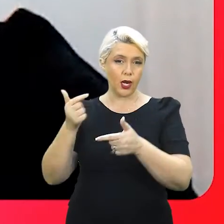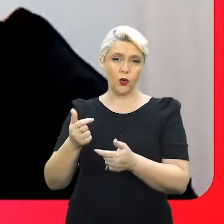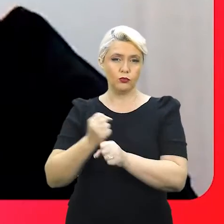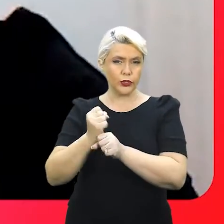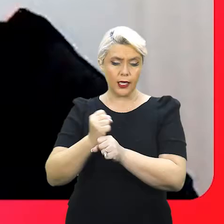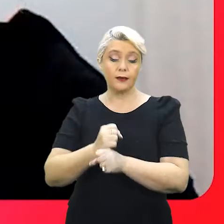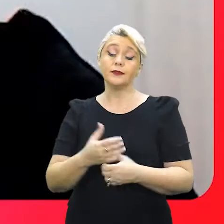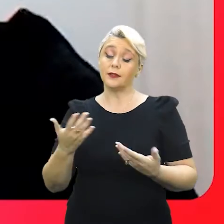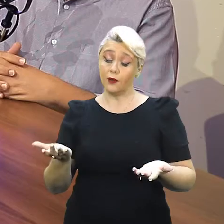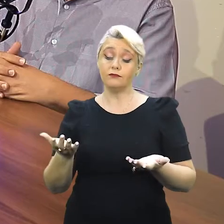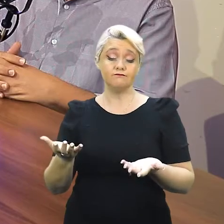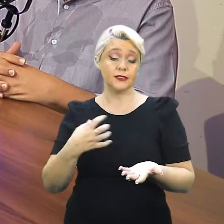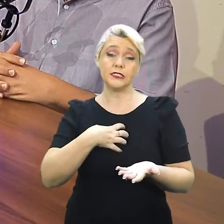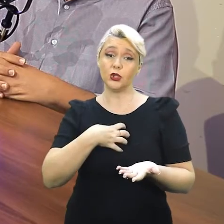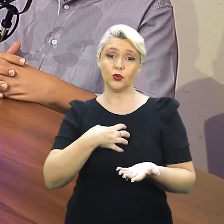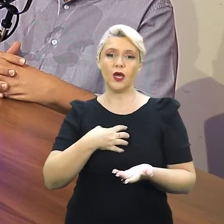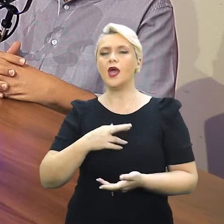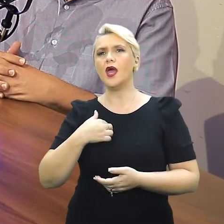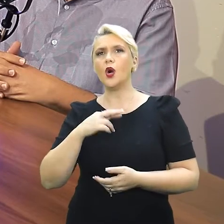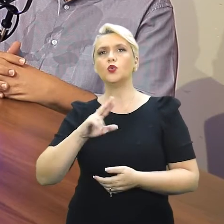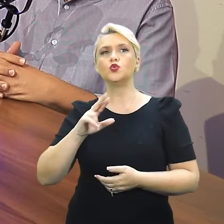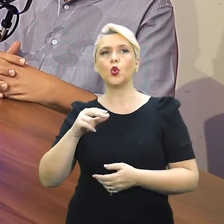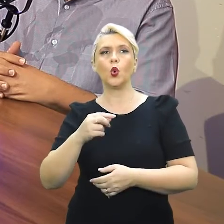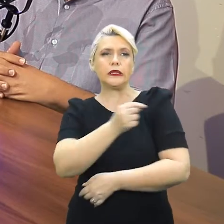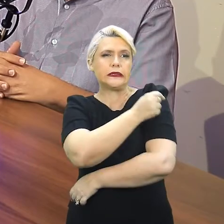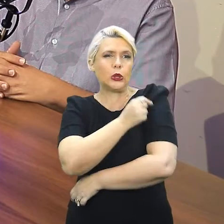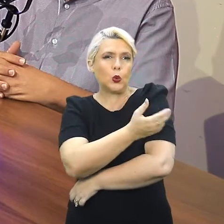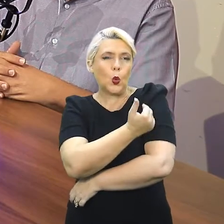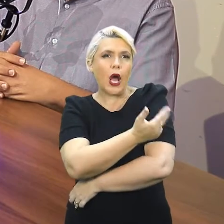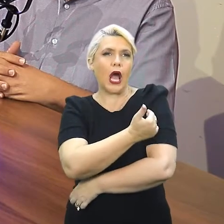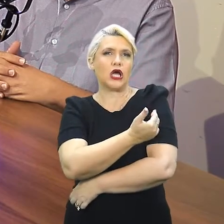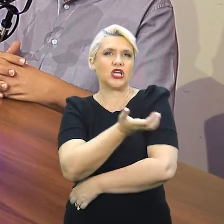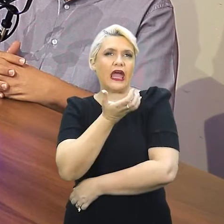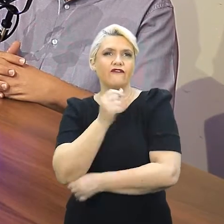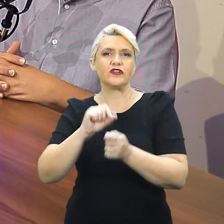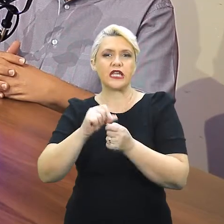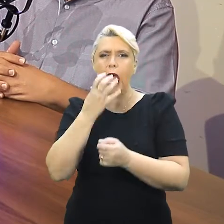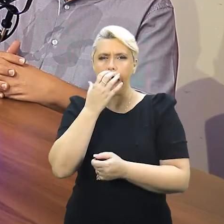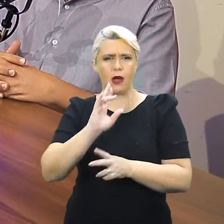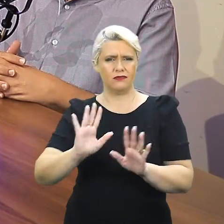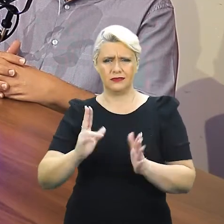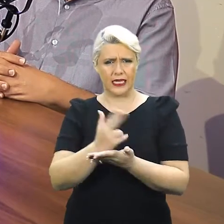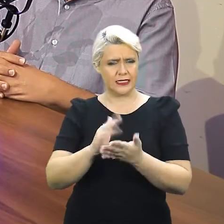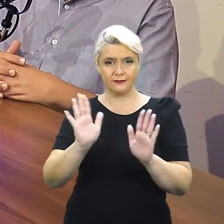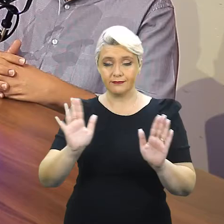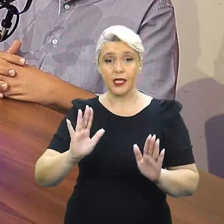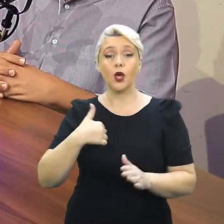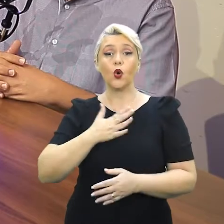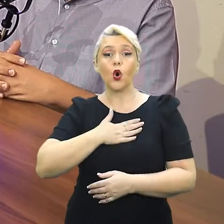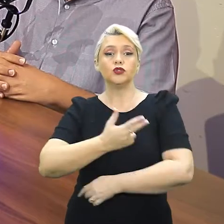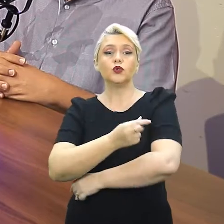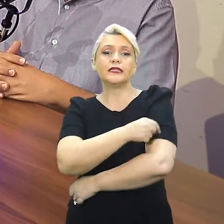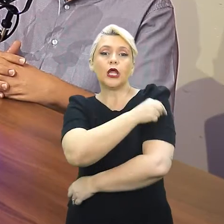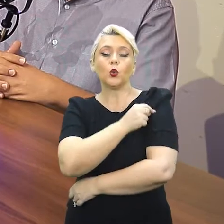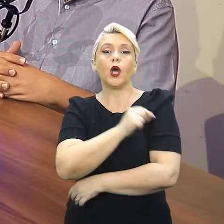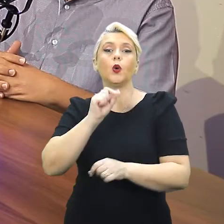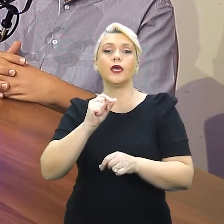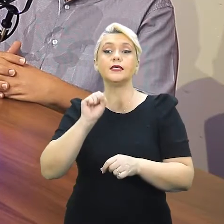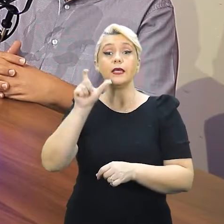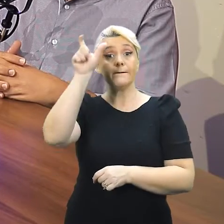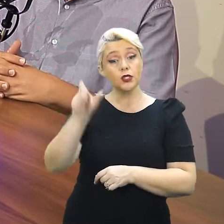E então é isso aí. Eu não sou de tatuar animal, não. Eu gosto de tatuar quem fez